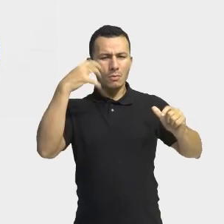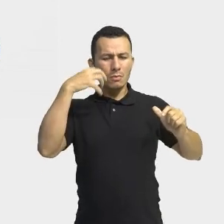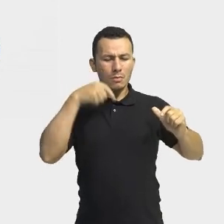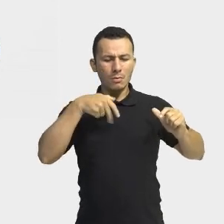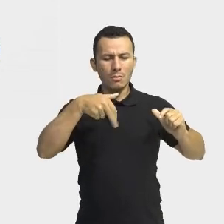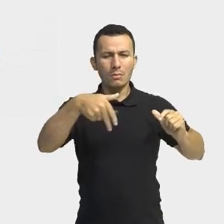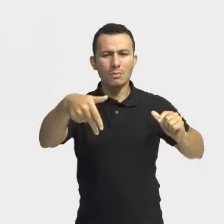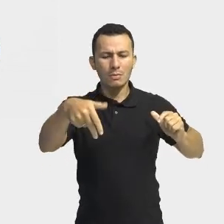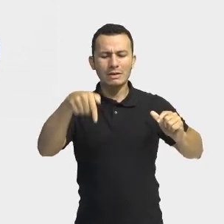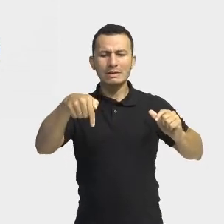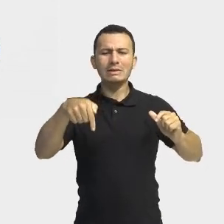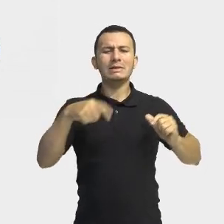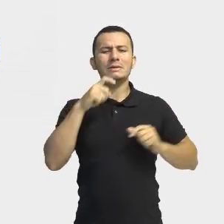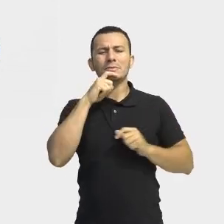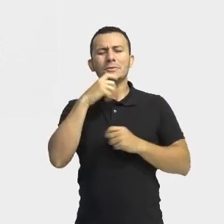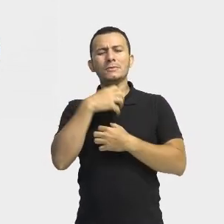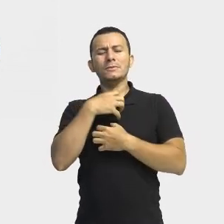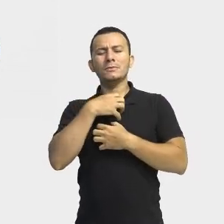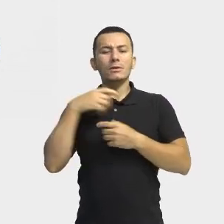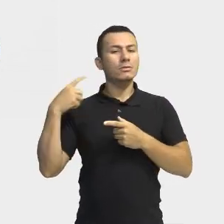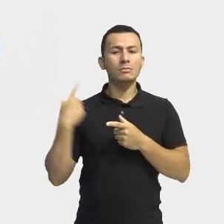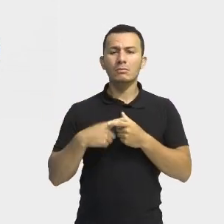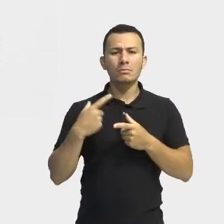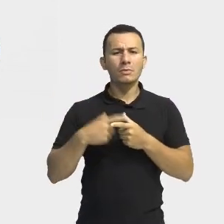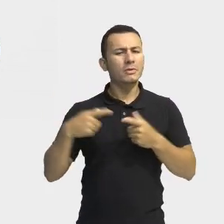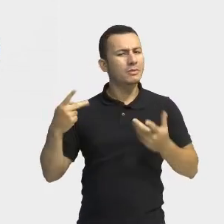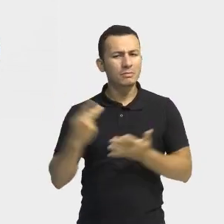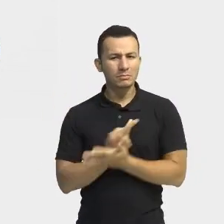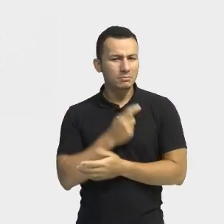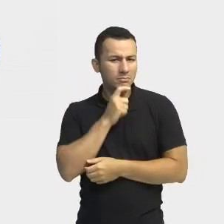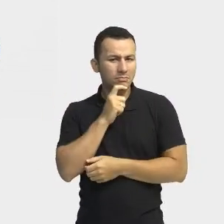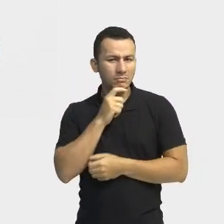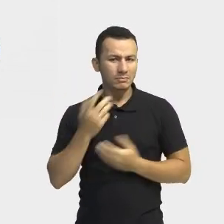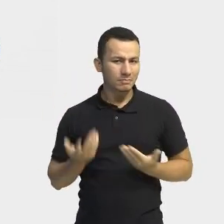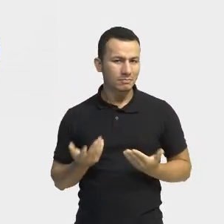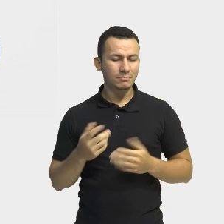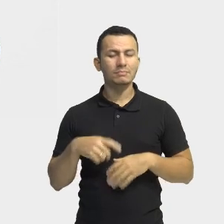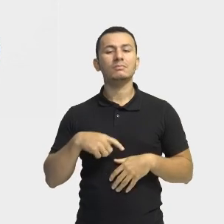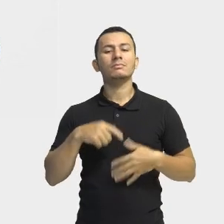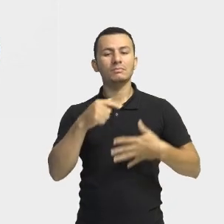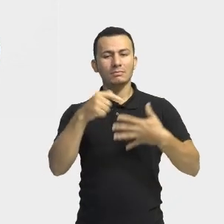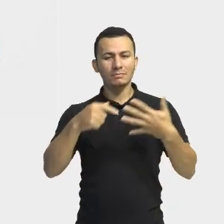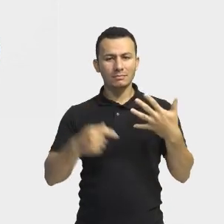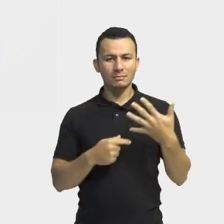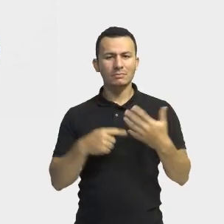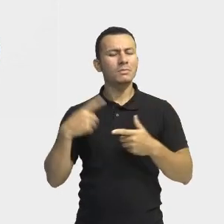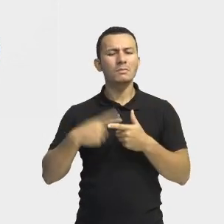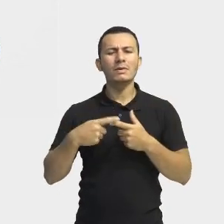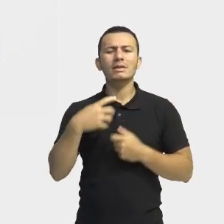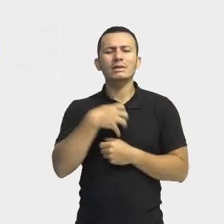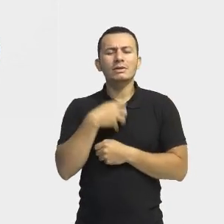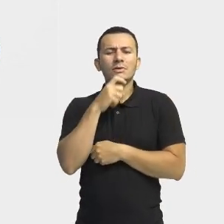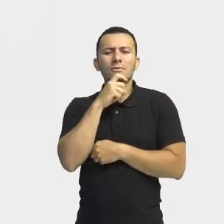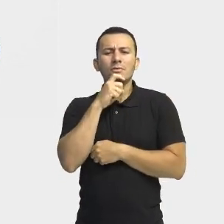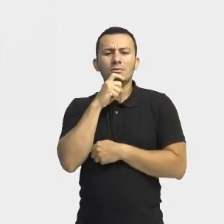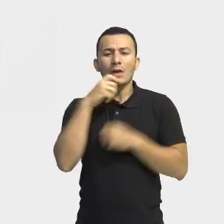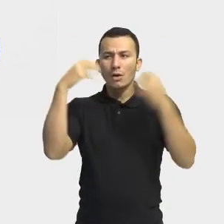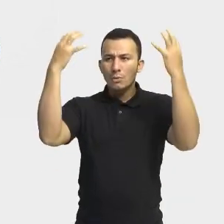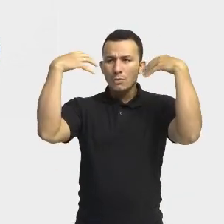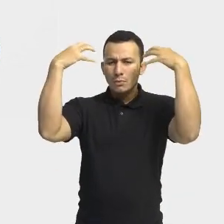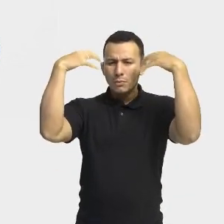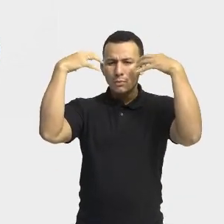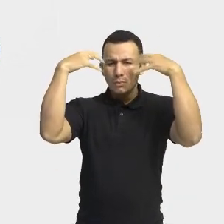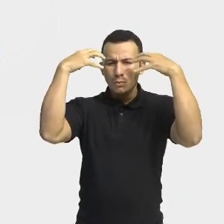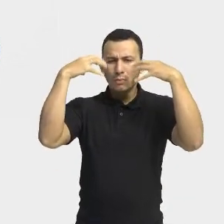Essa sensação de frio deve-se ao fato de ocorrer... Aí nós vamos ver a alternativa. Por que a gente sente frio quando